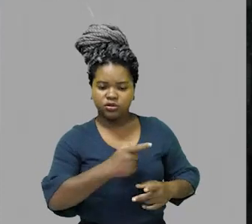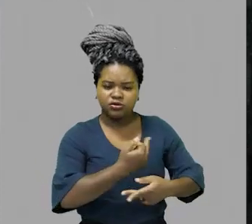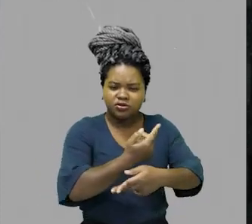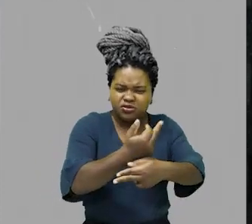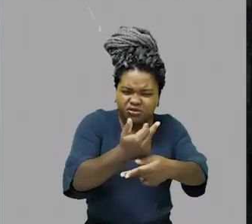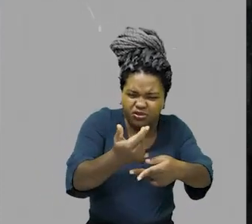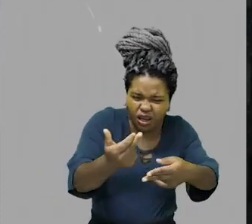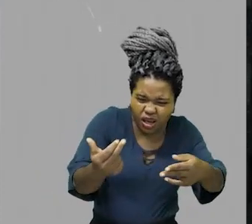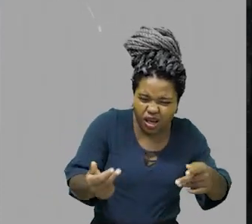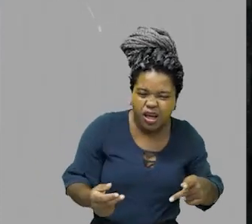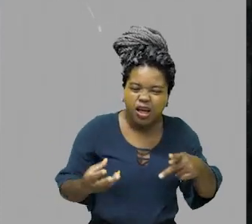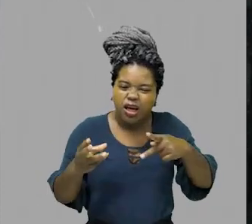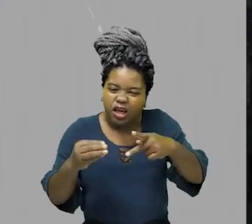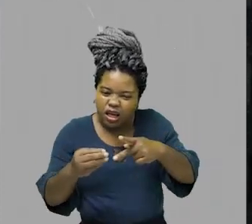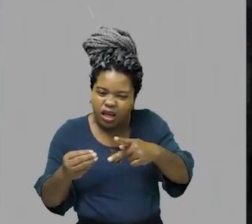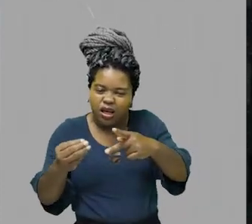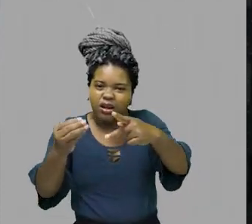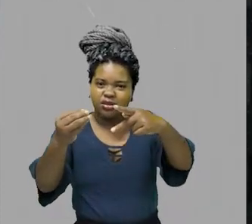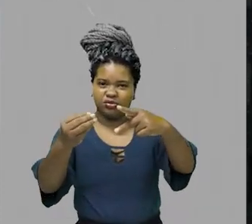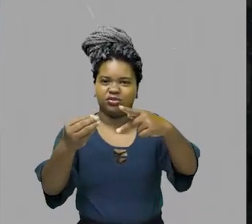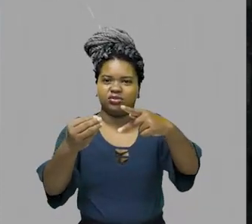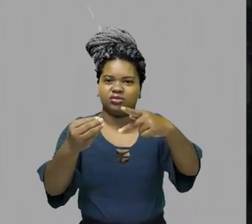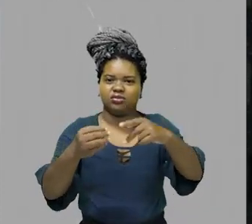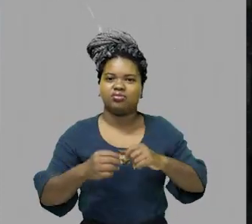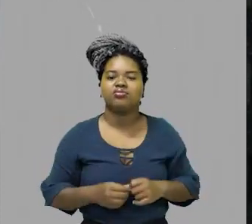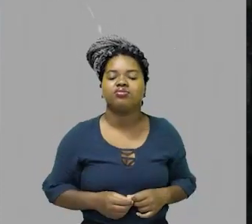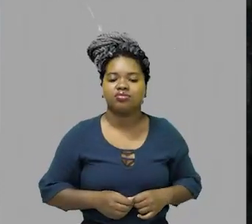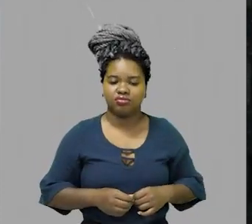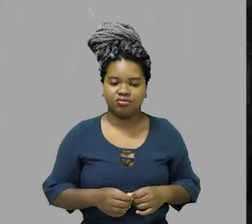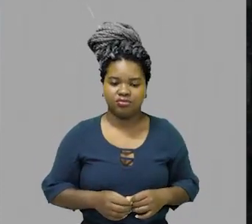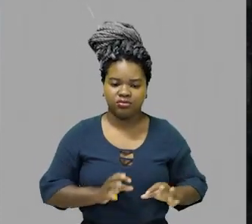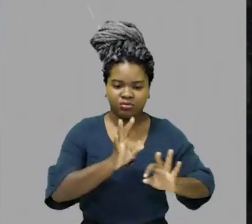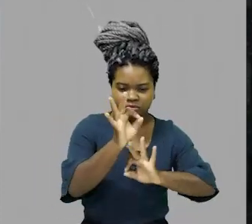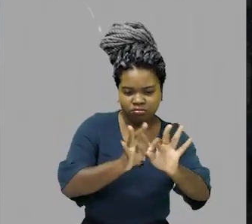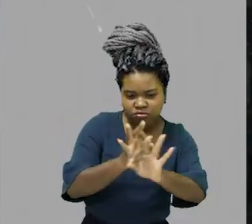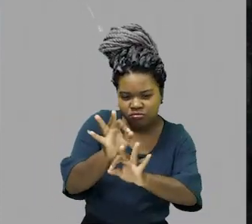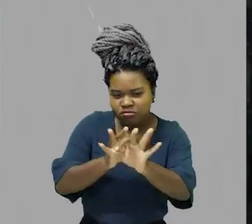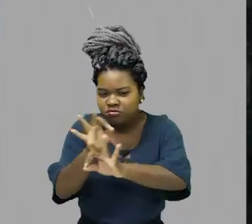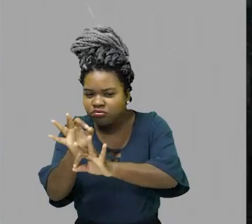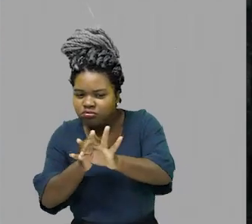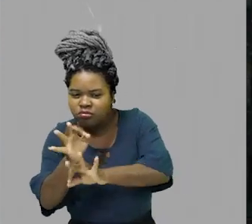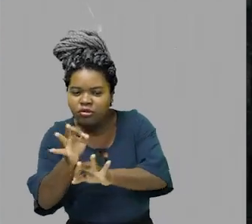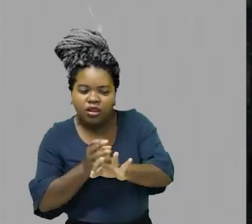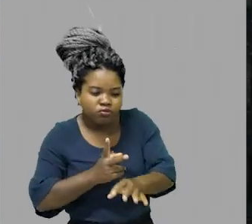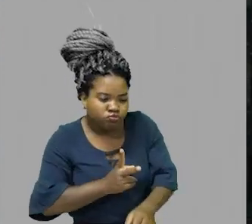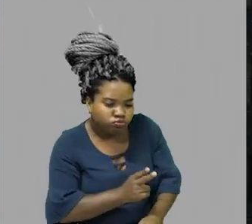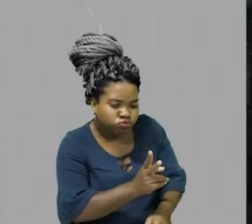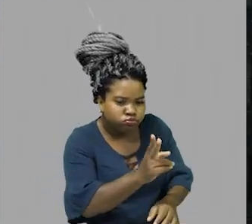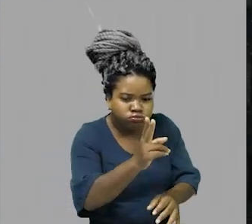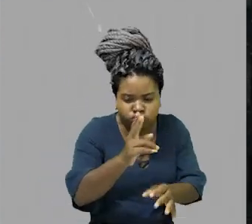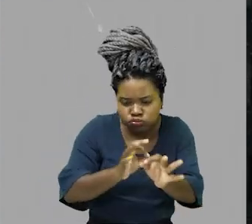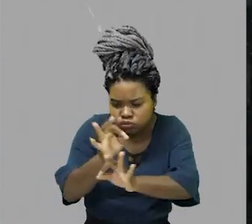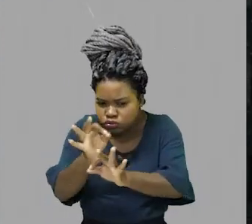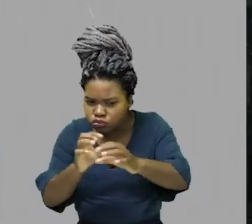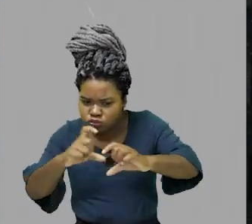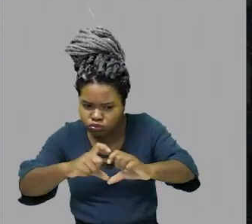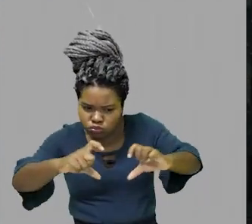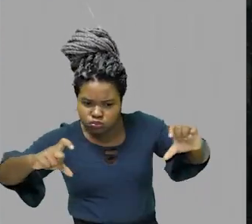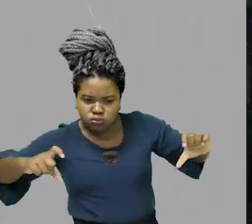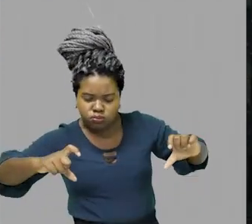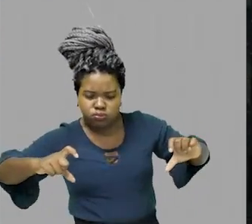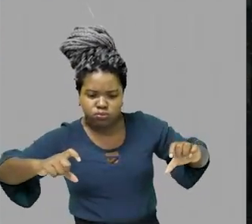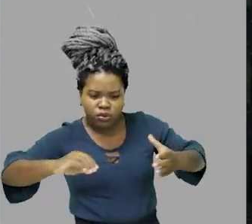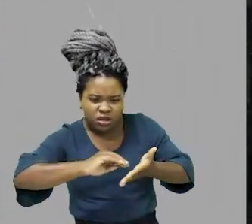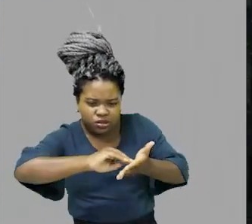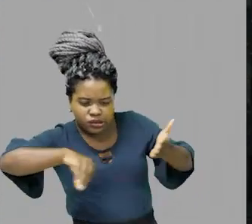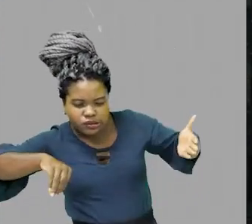enzimas que vão recortar esses pontos aqui, que não tem informação nenhuma. Ela vai retirar esses introns e